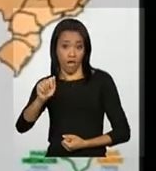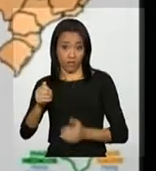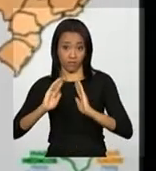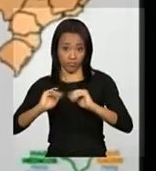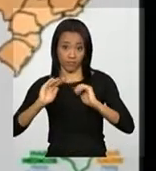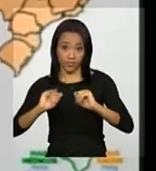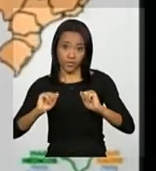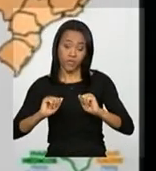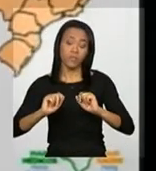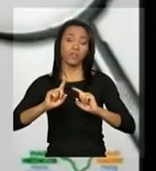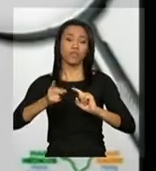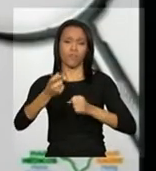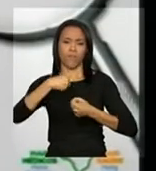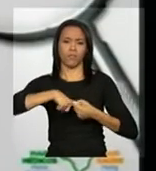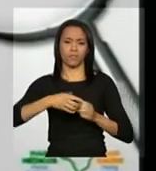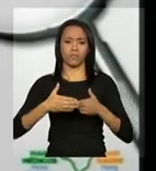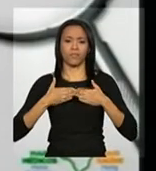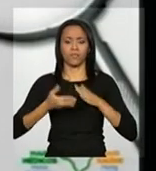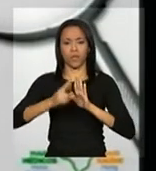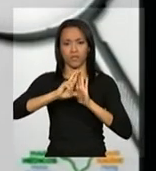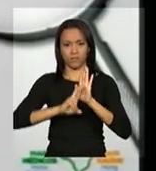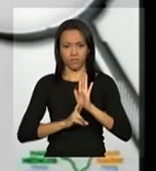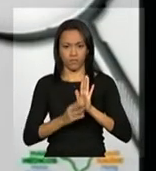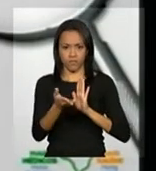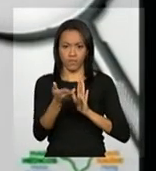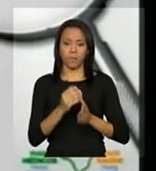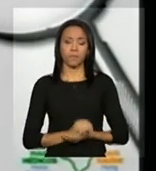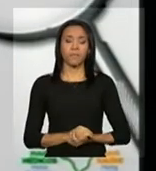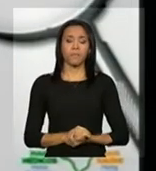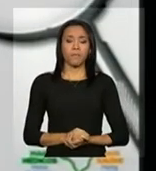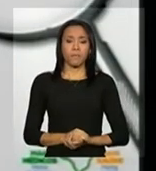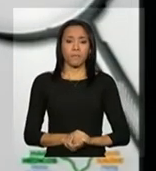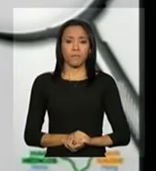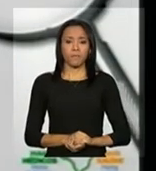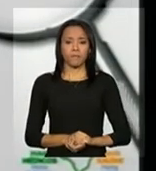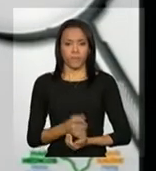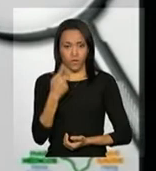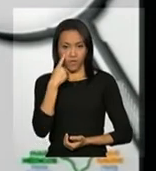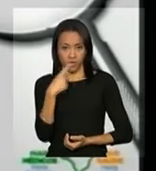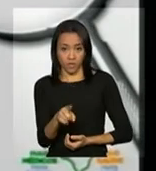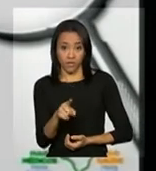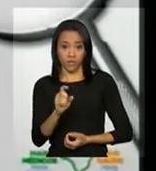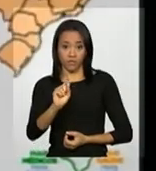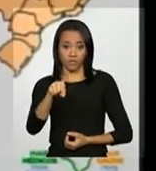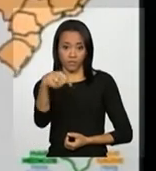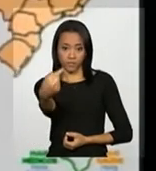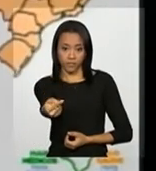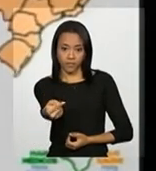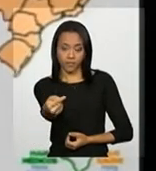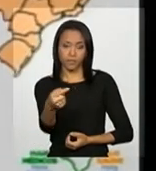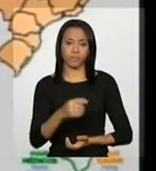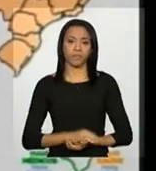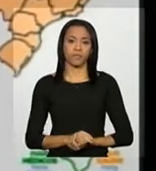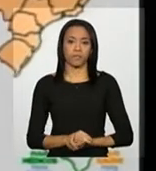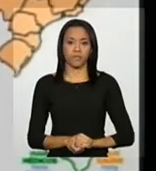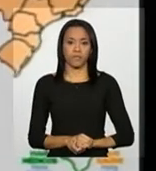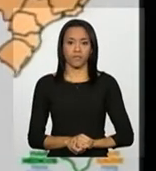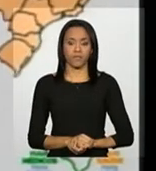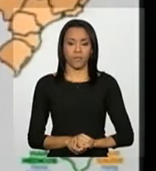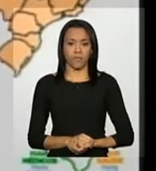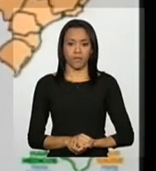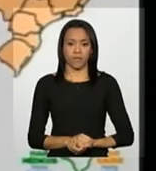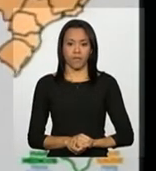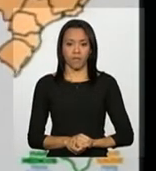os critérios volta aí por favor os critérios para locação de médico são aqueles que conhecidos o próximo